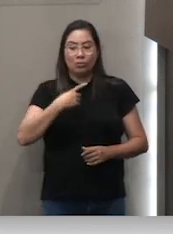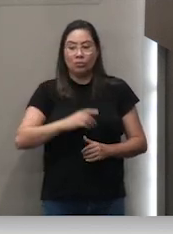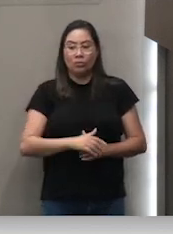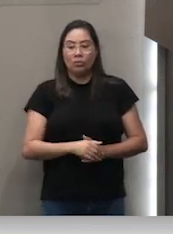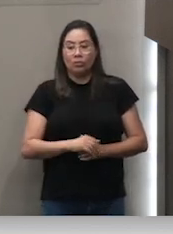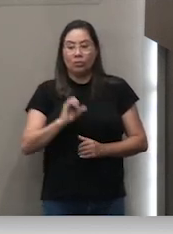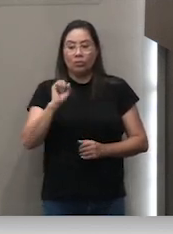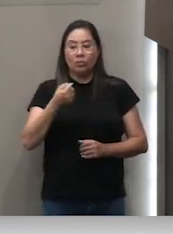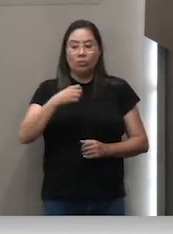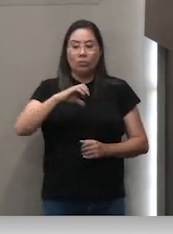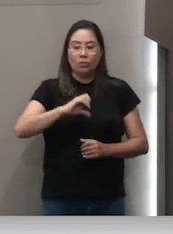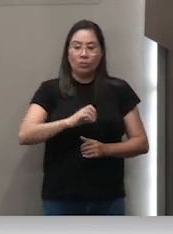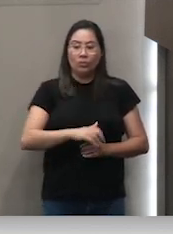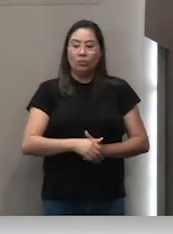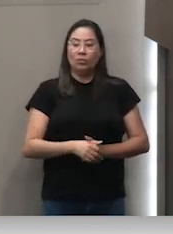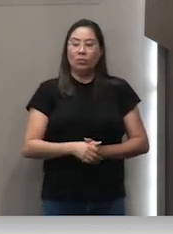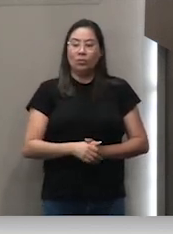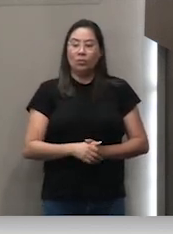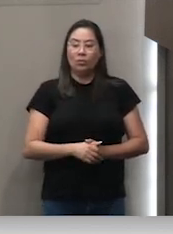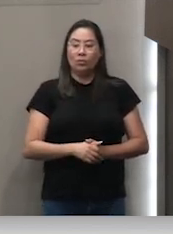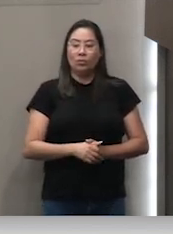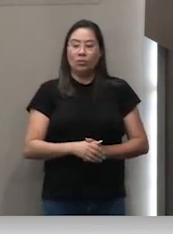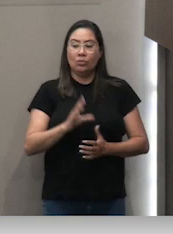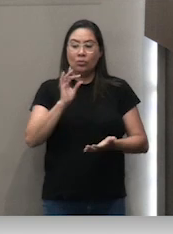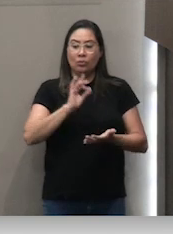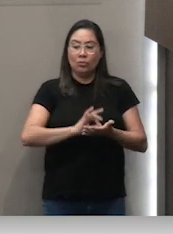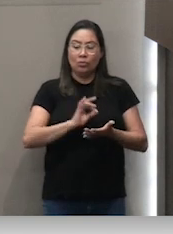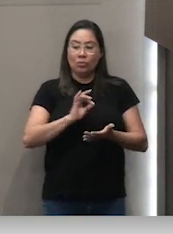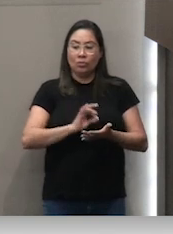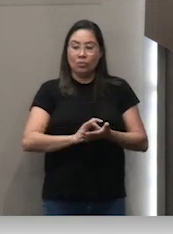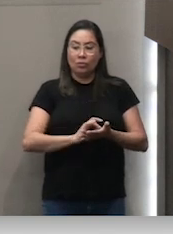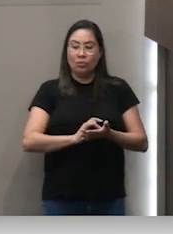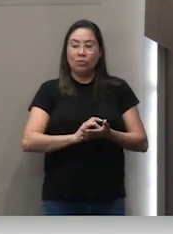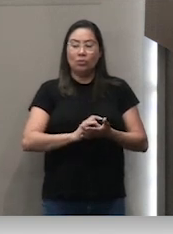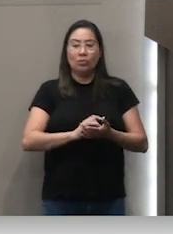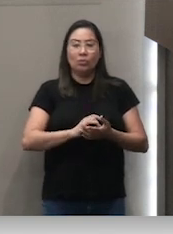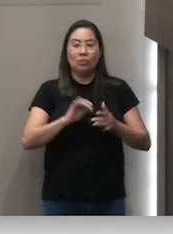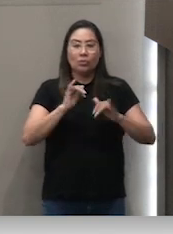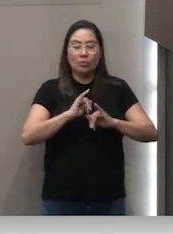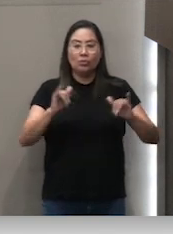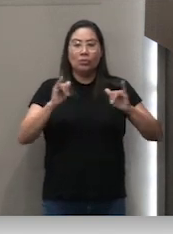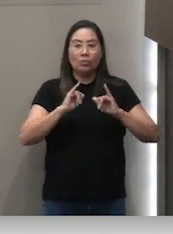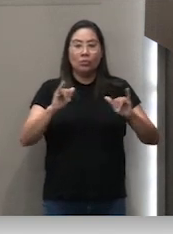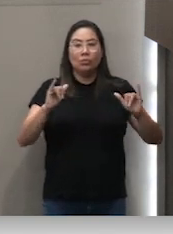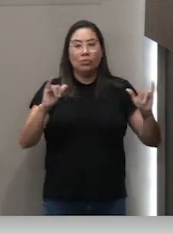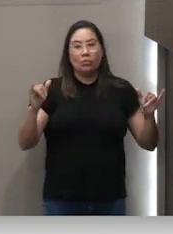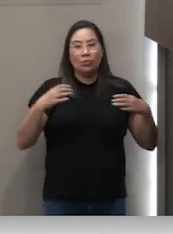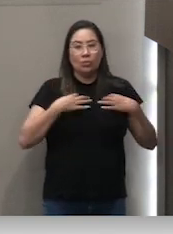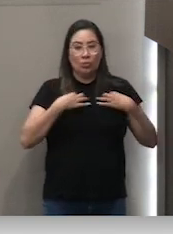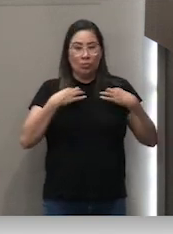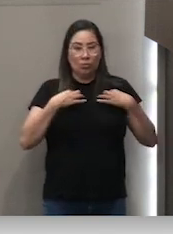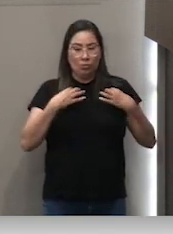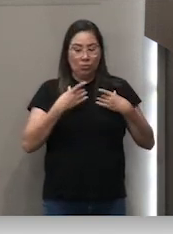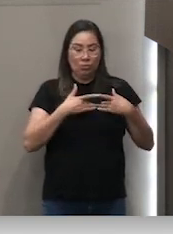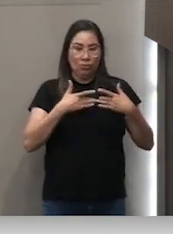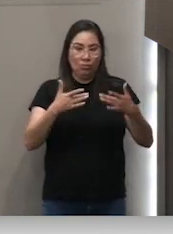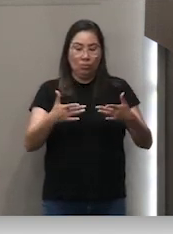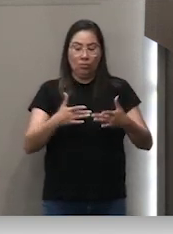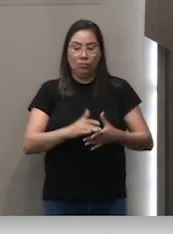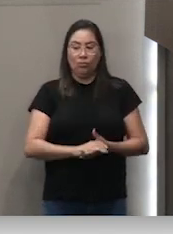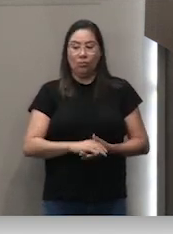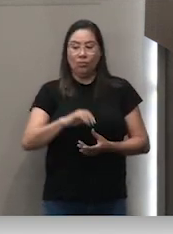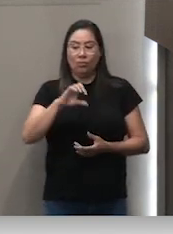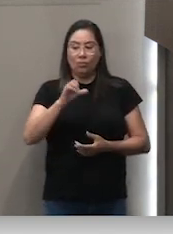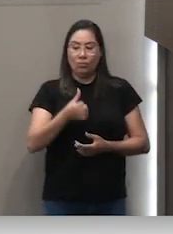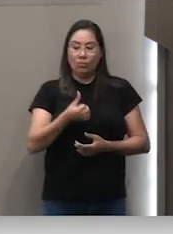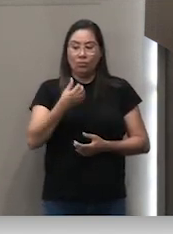O 89, que instituímos no município de Passo Fundo a campanha do agasalho. Vamos aquecer um coração passofundense. O 64,